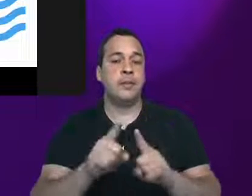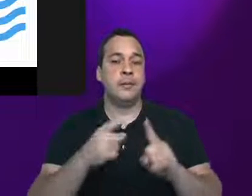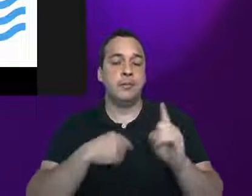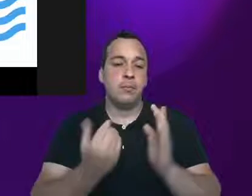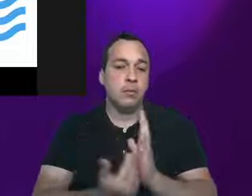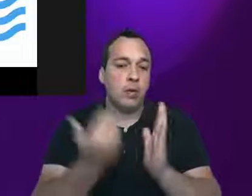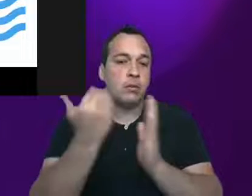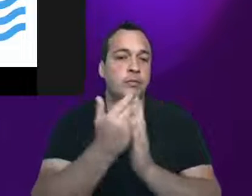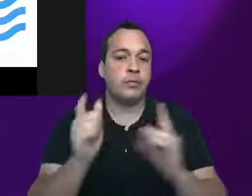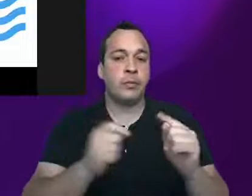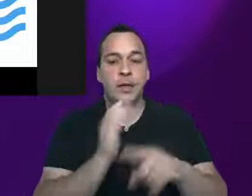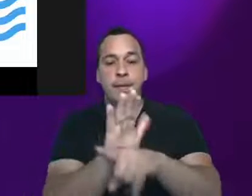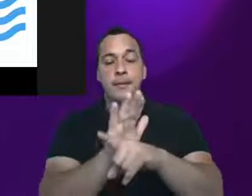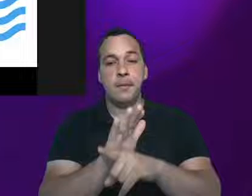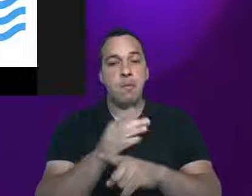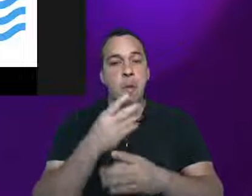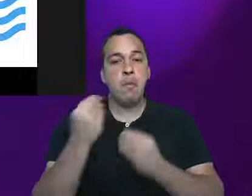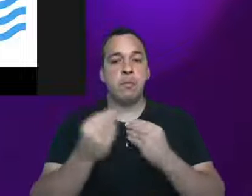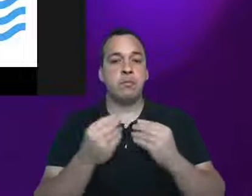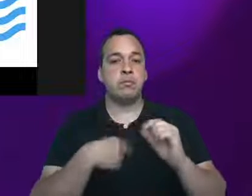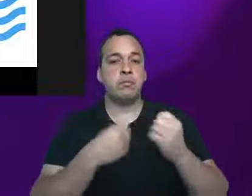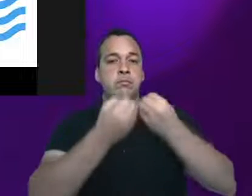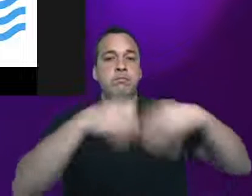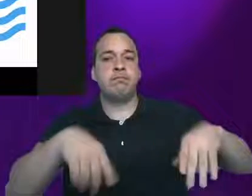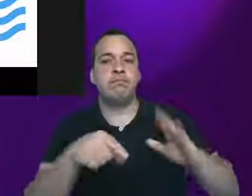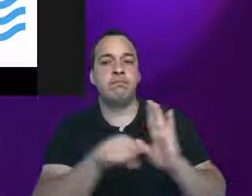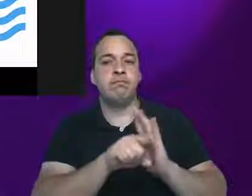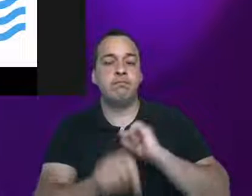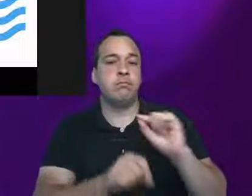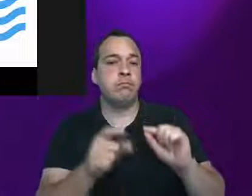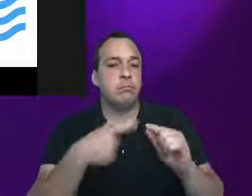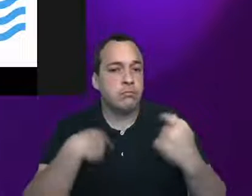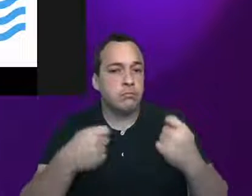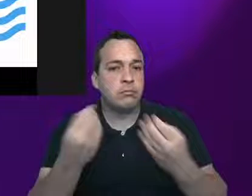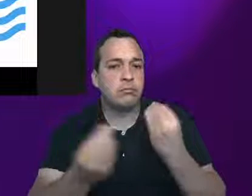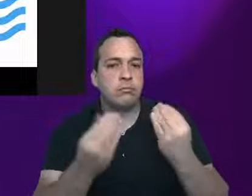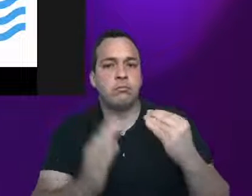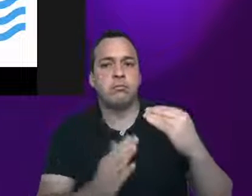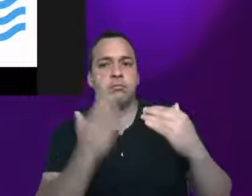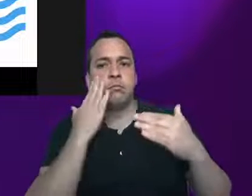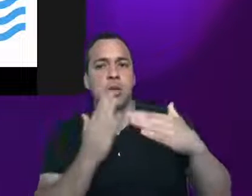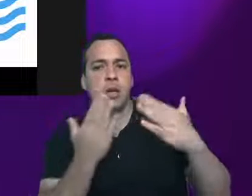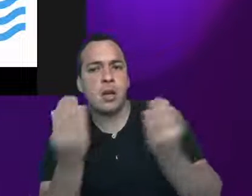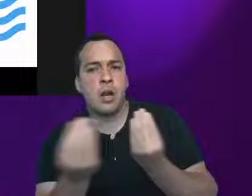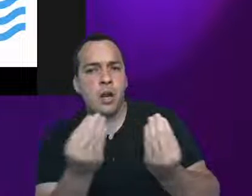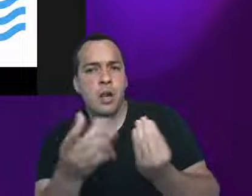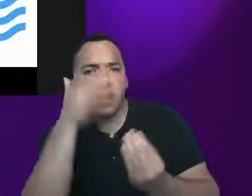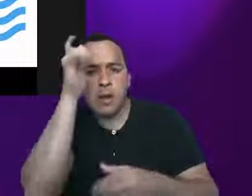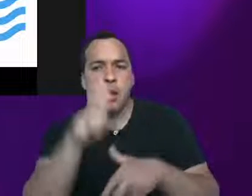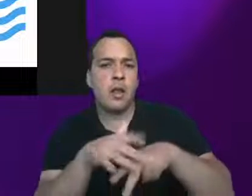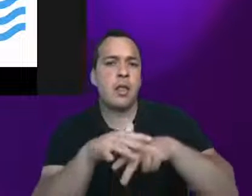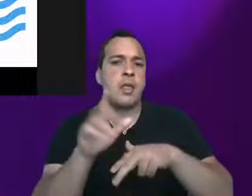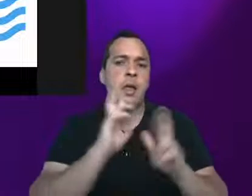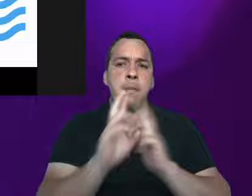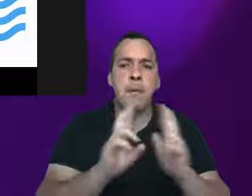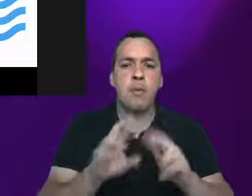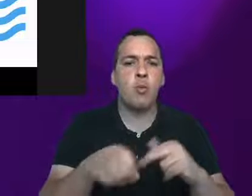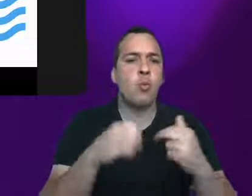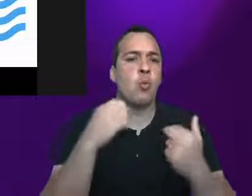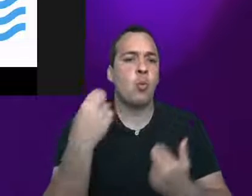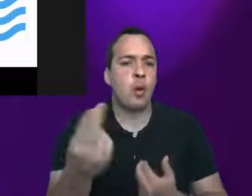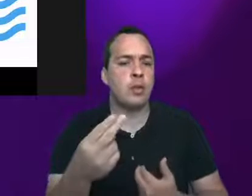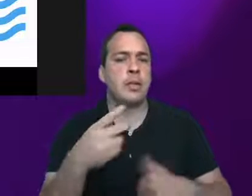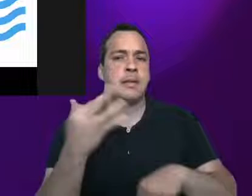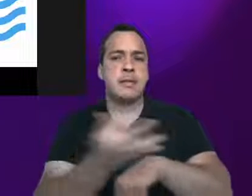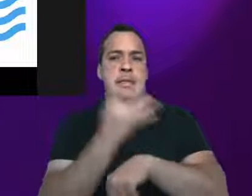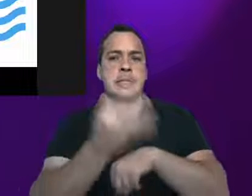vai adicionar um efeito colateral naquele paciente. Então, eu preciso estabelecer se aquele paciente é fluidorresponsivo e se ele é